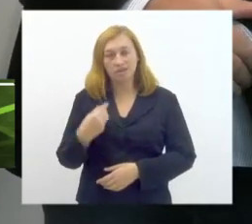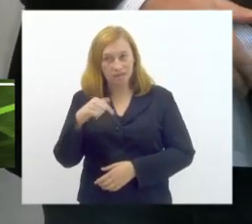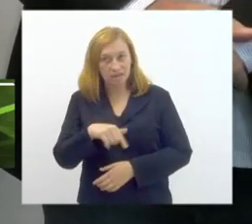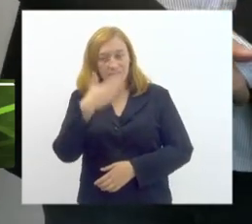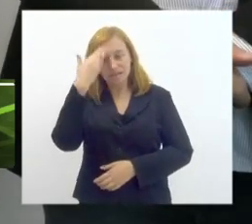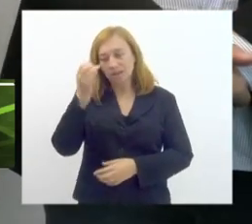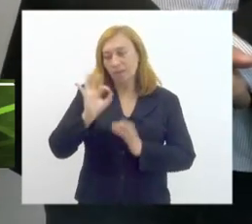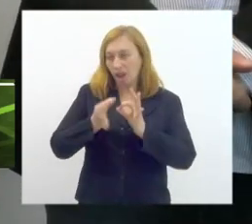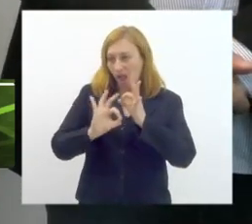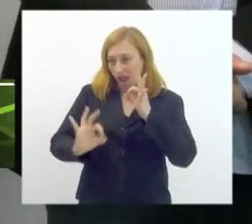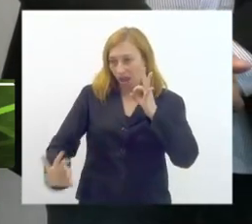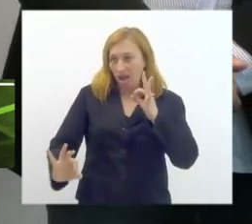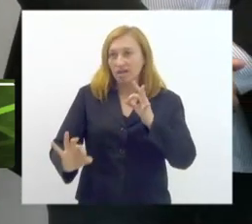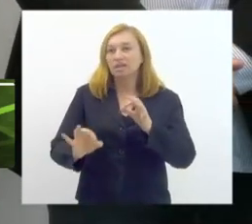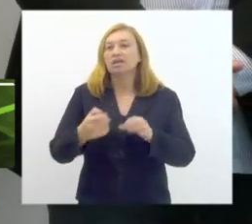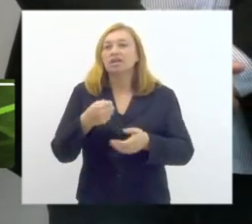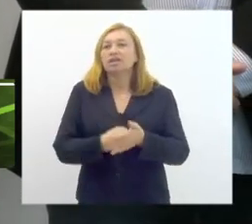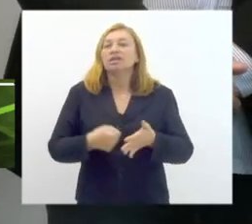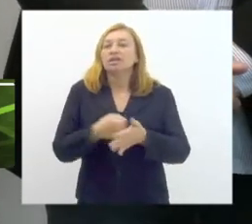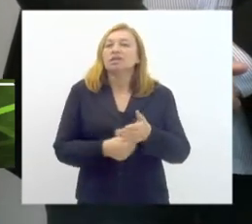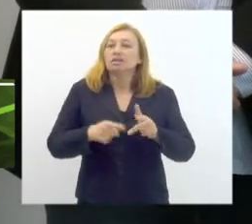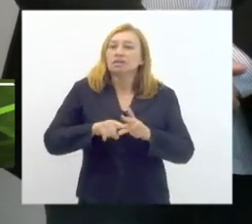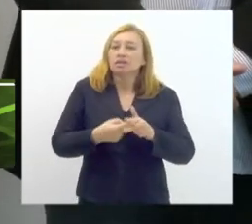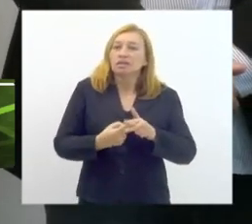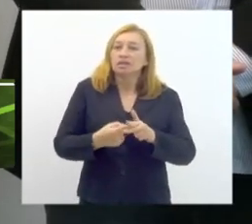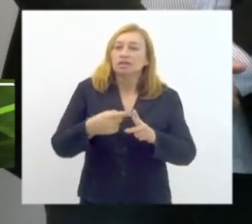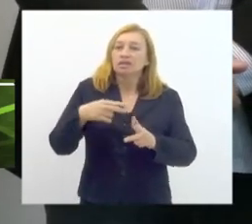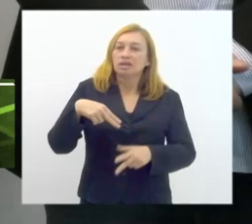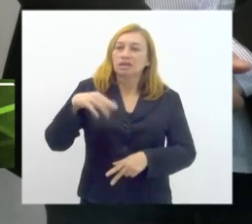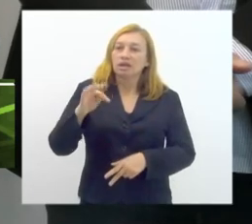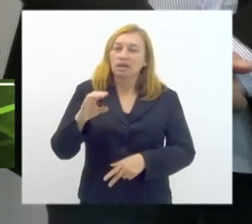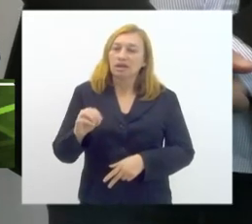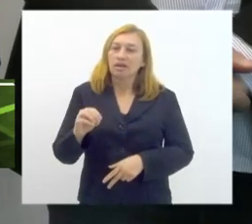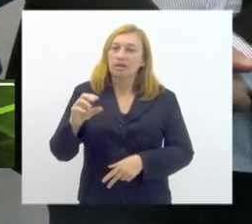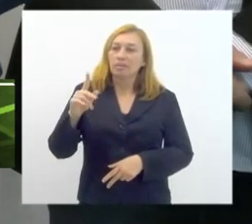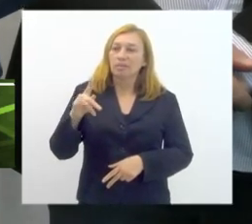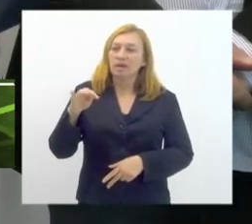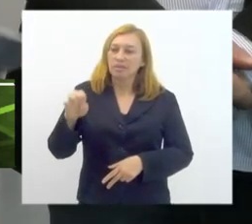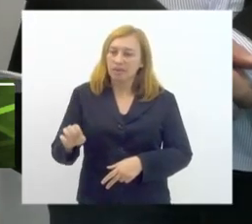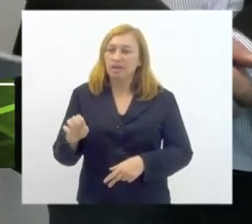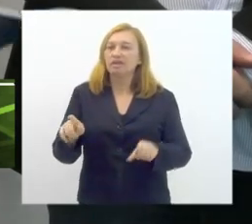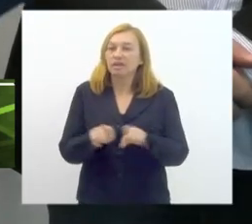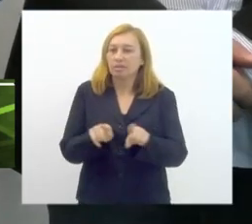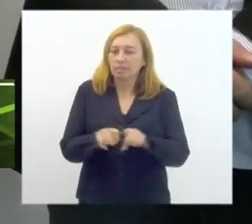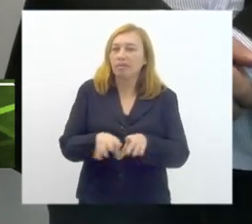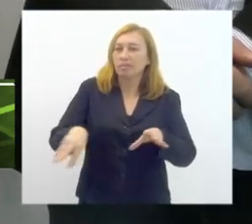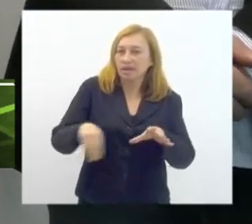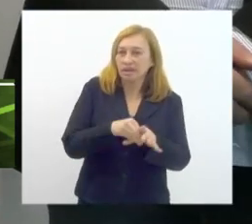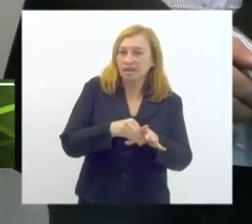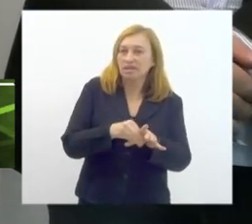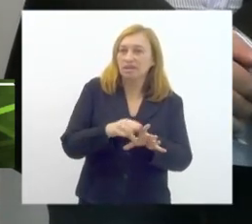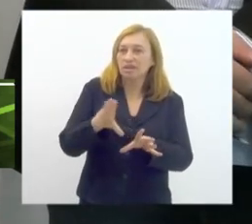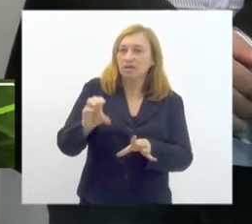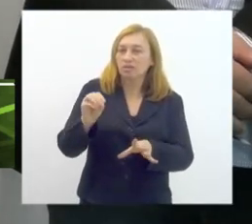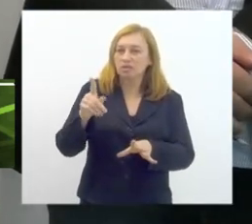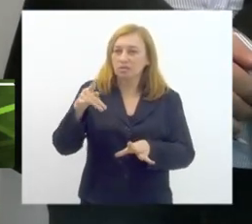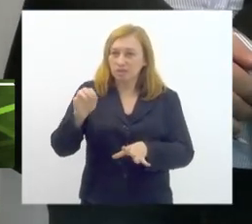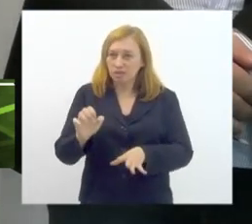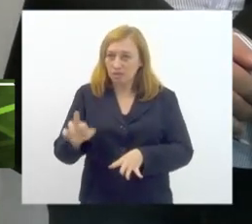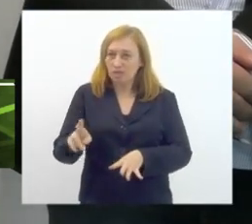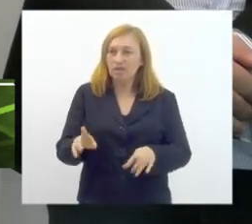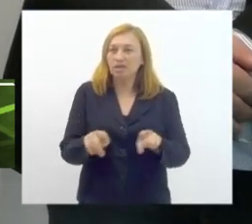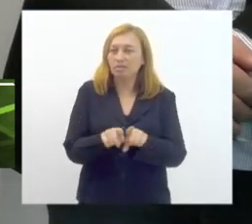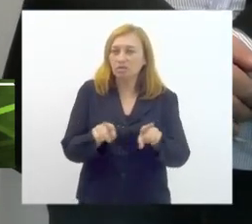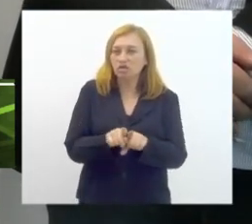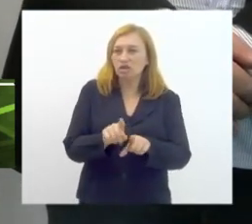que é longe, a luta. Fazer uma correção do Neto, que a Peribé também faz parte do Conspinor, né? E São João da Barra também,